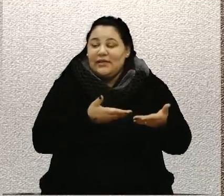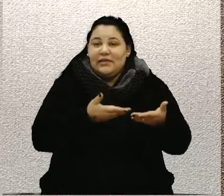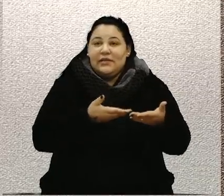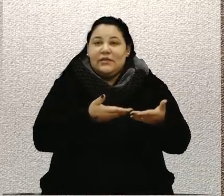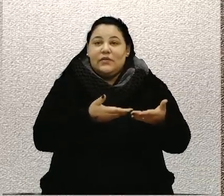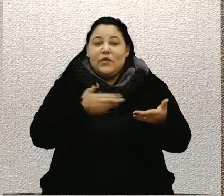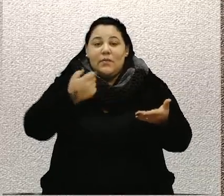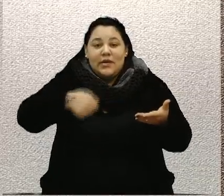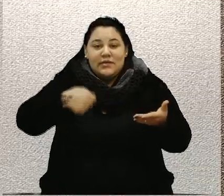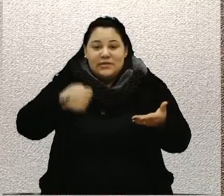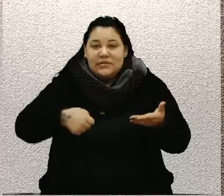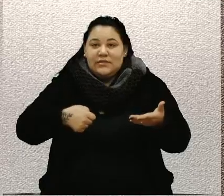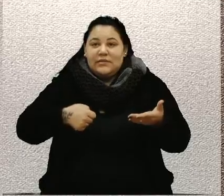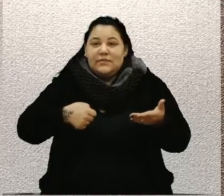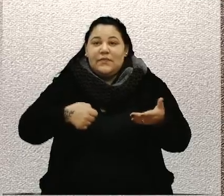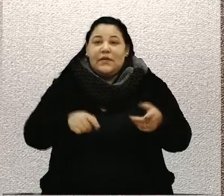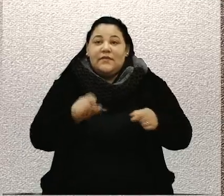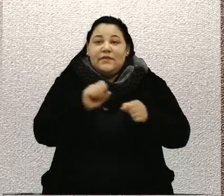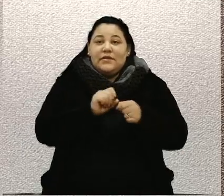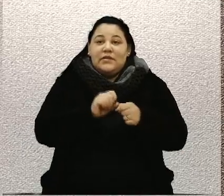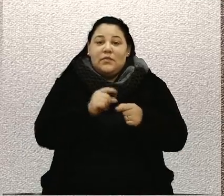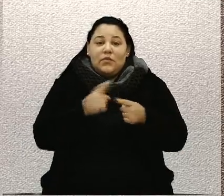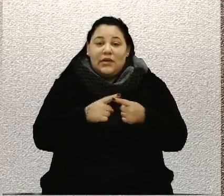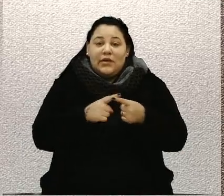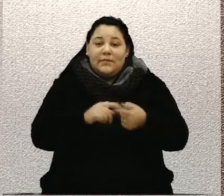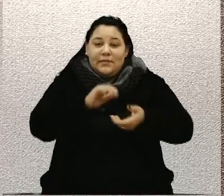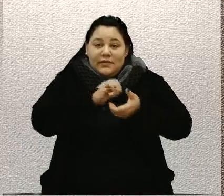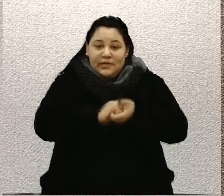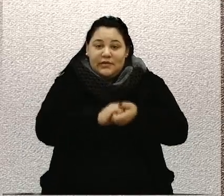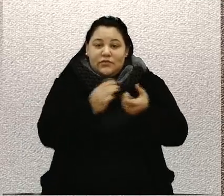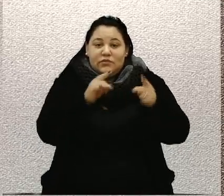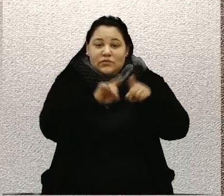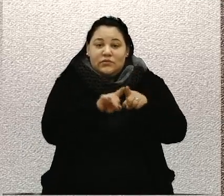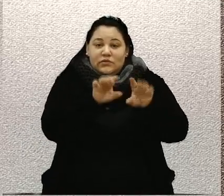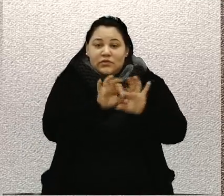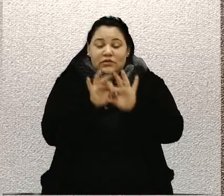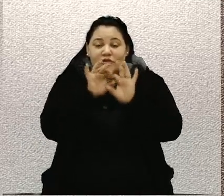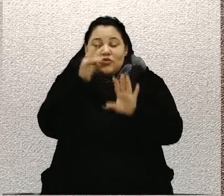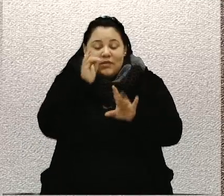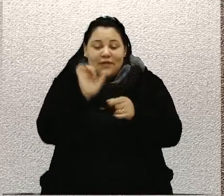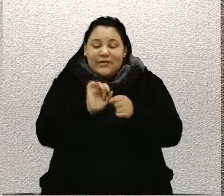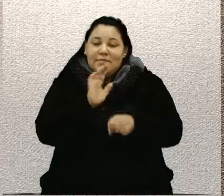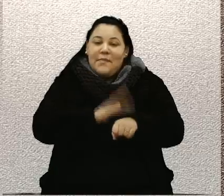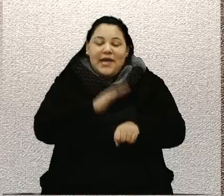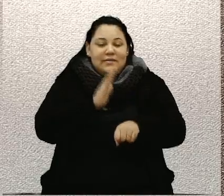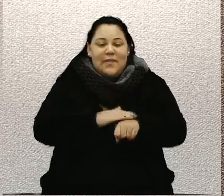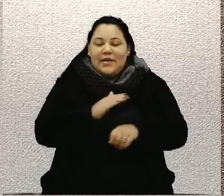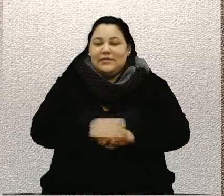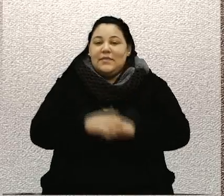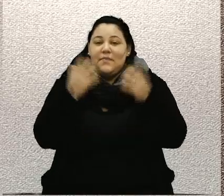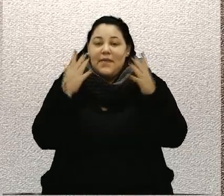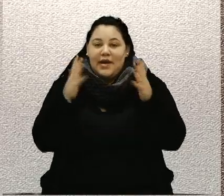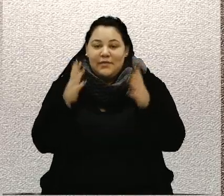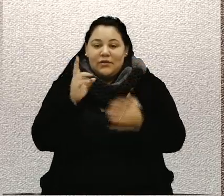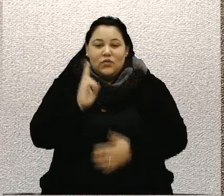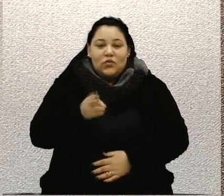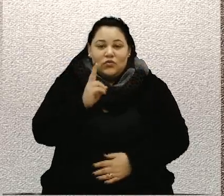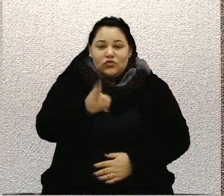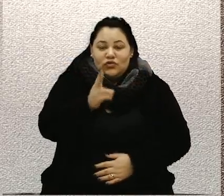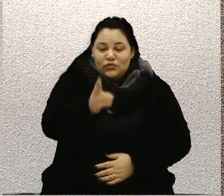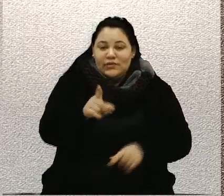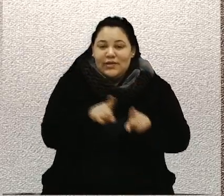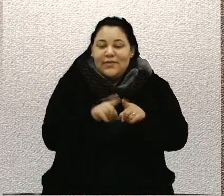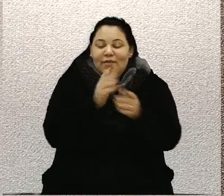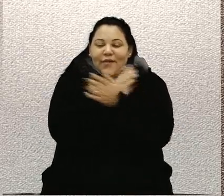possível se fazer também, porque de mãos dadas a gente consegue realizar muito mais. Parabéns, sigam em frente, né? Um